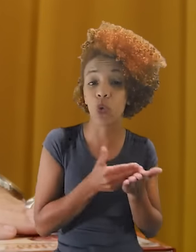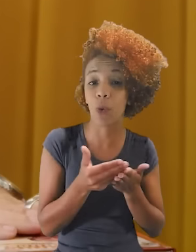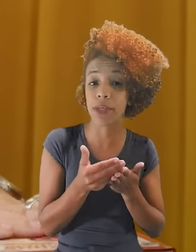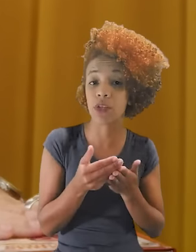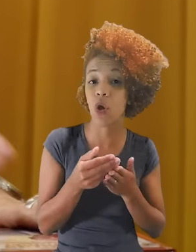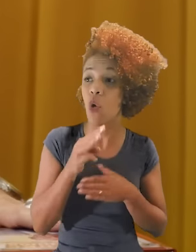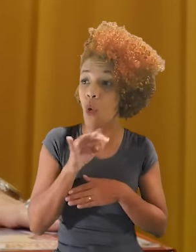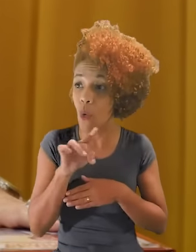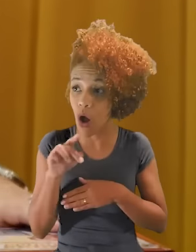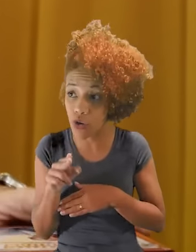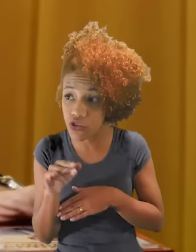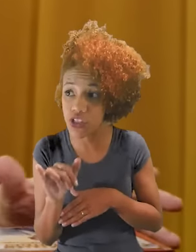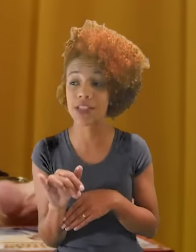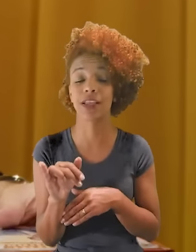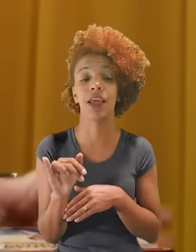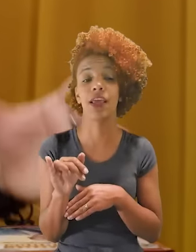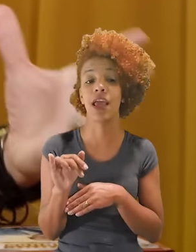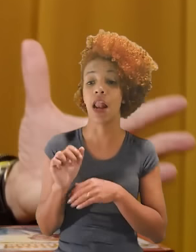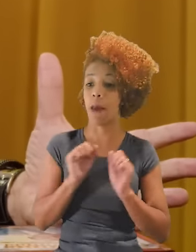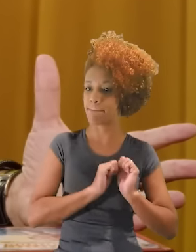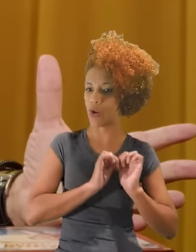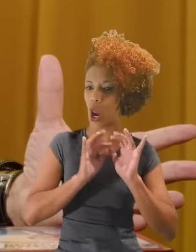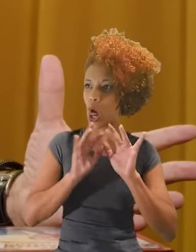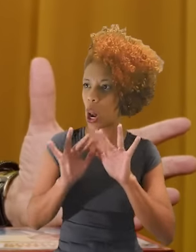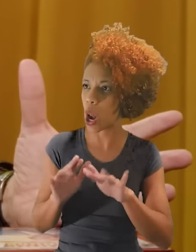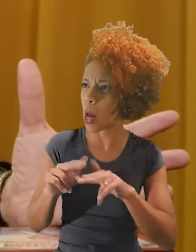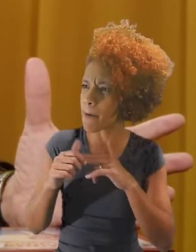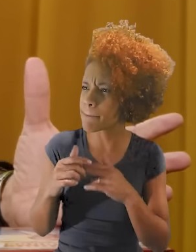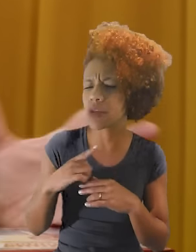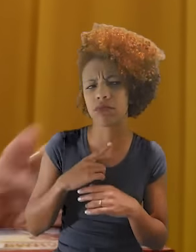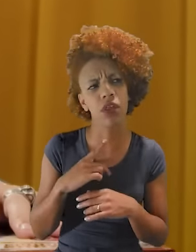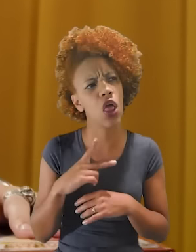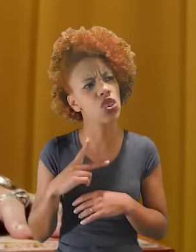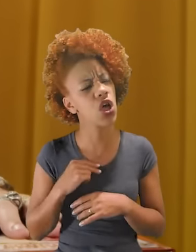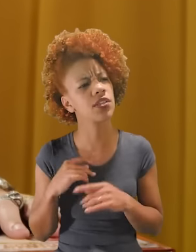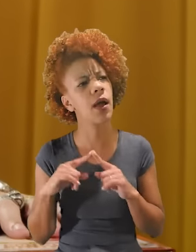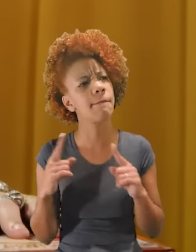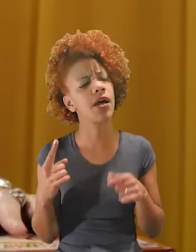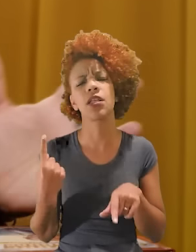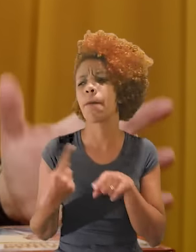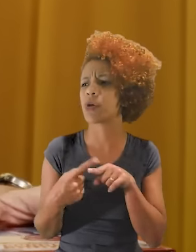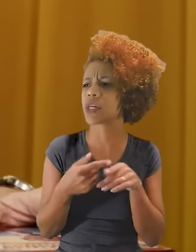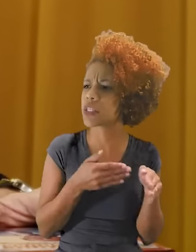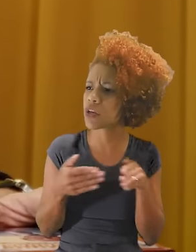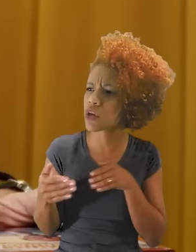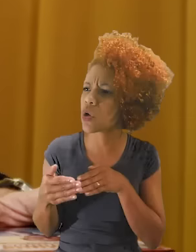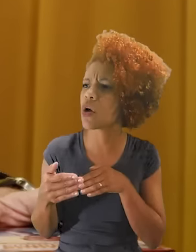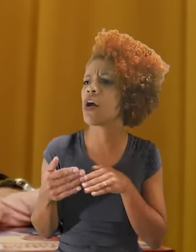começou, o Walt Disney, os estúdios foram literalmente invadidos. Por isso que muita gente fala assim, poxa, mas por que